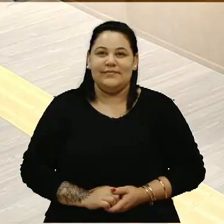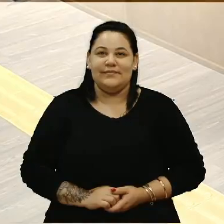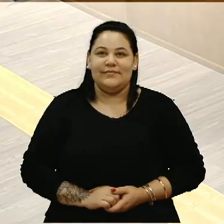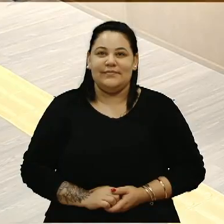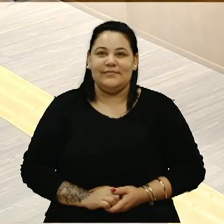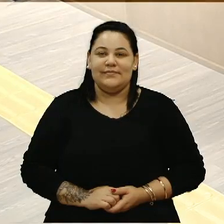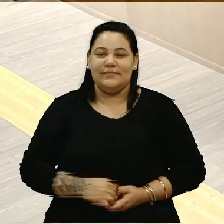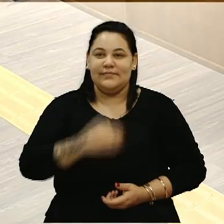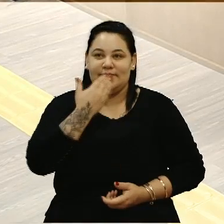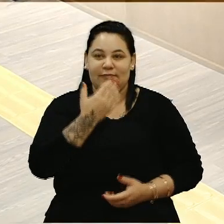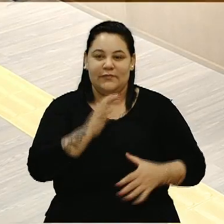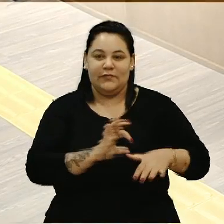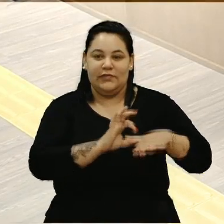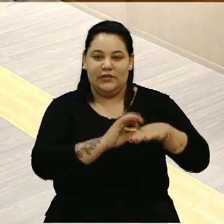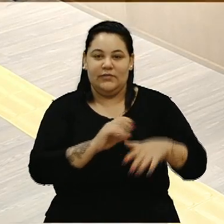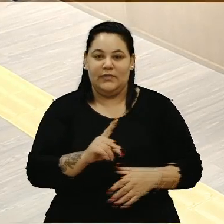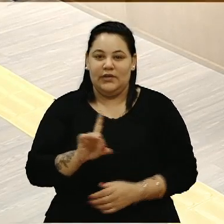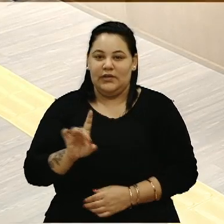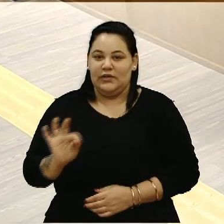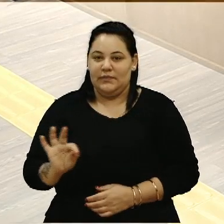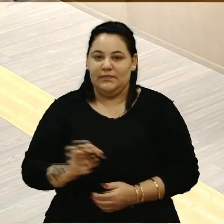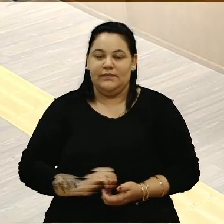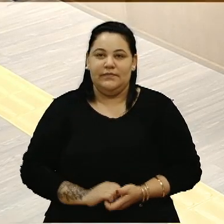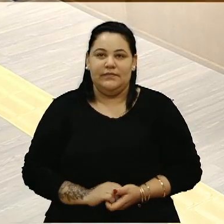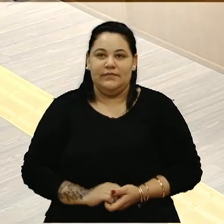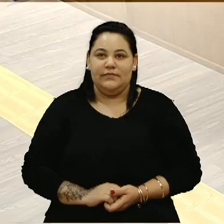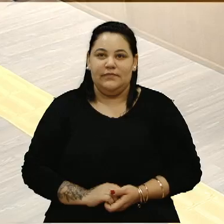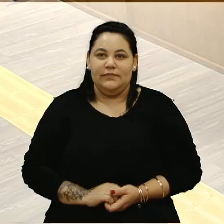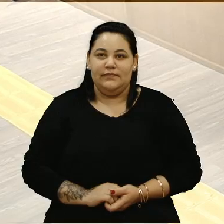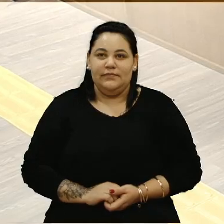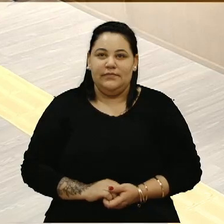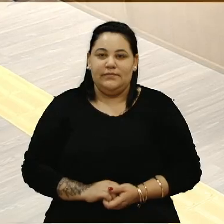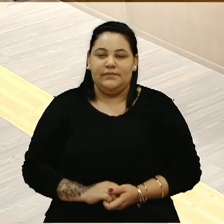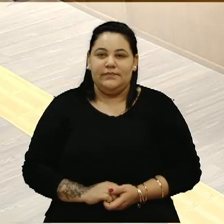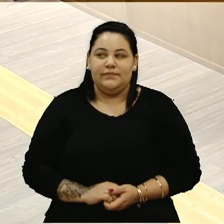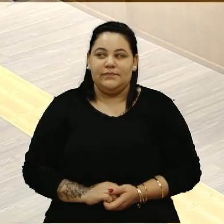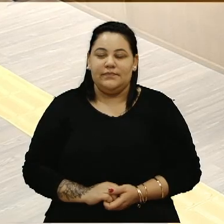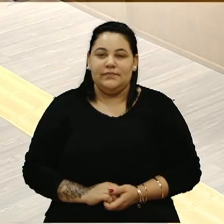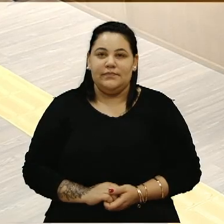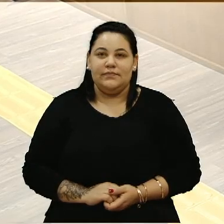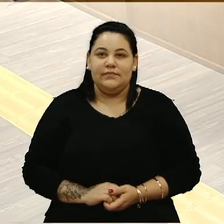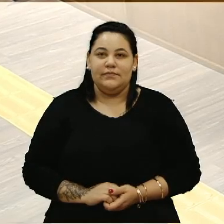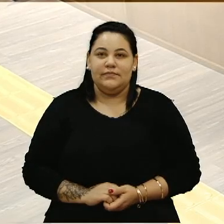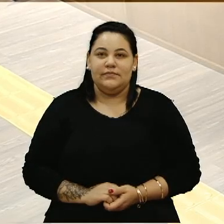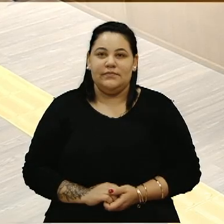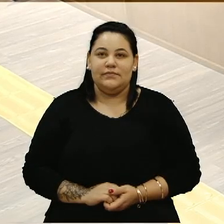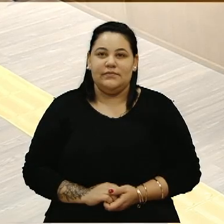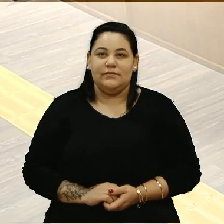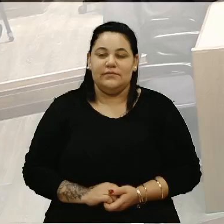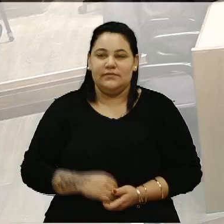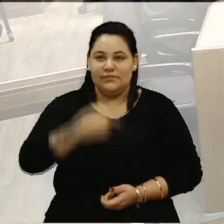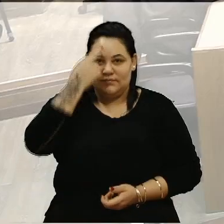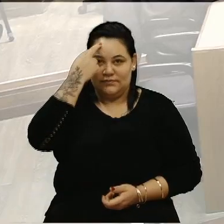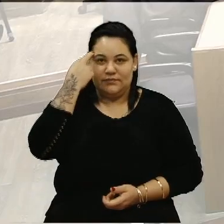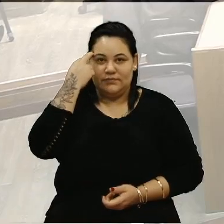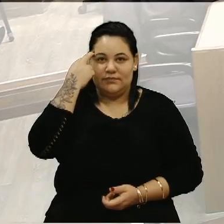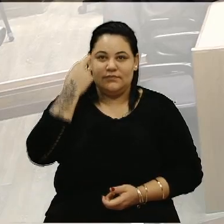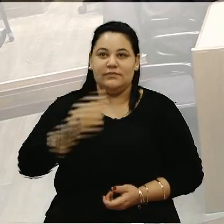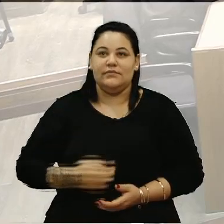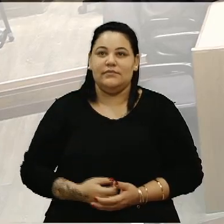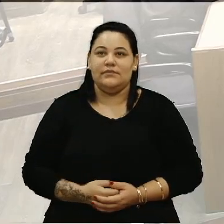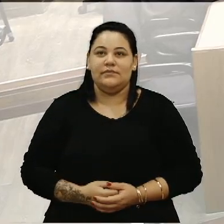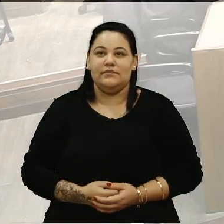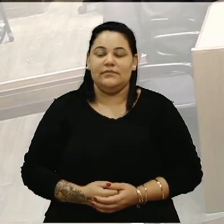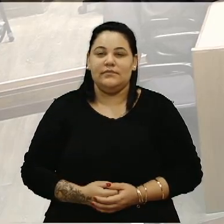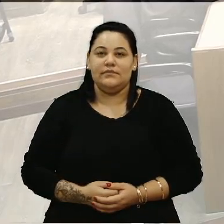Uma declaração de líder da bancada do PDT, presidente. Em declaração de líder, a bancada do PDT, vereador Rafael Bueno.